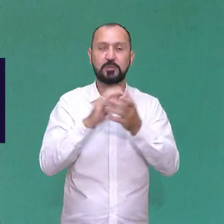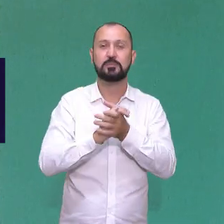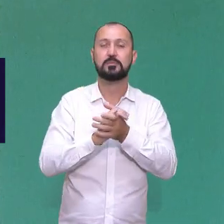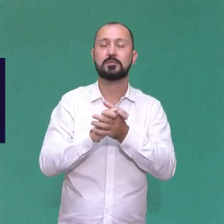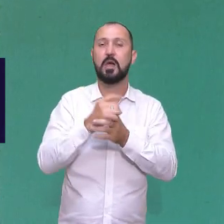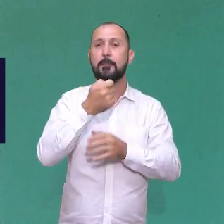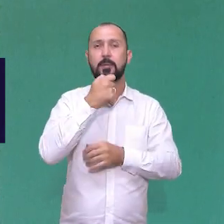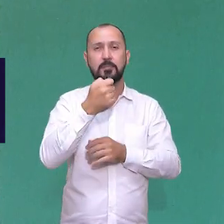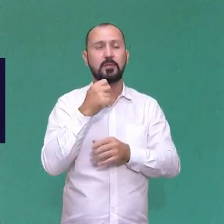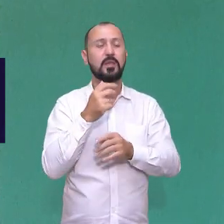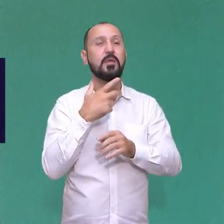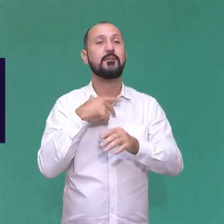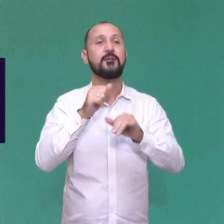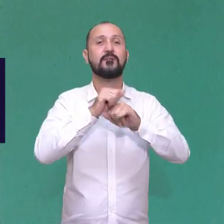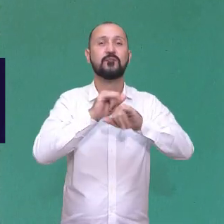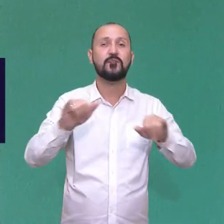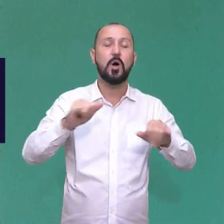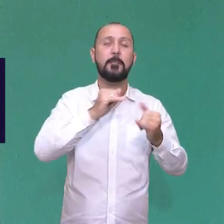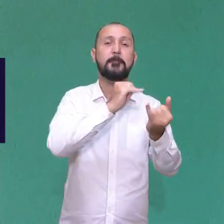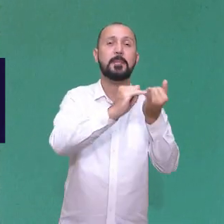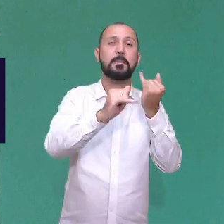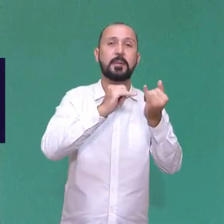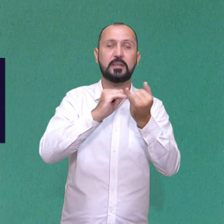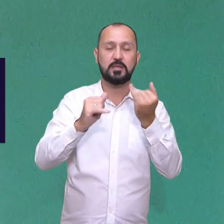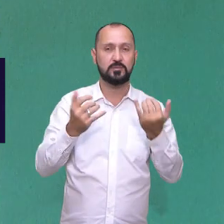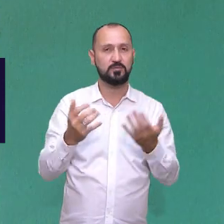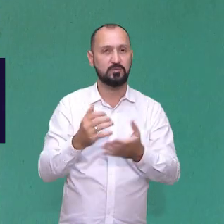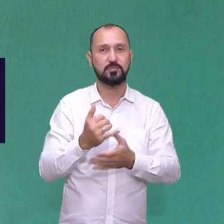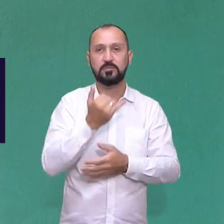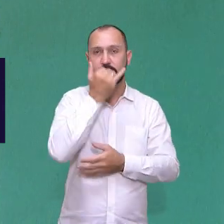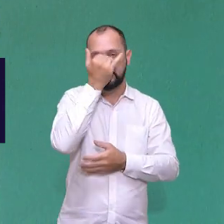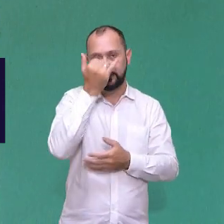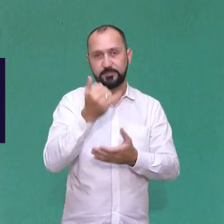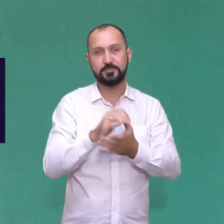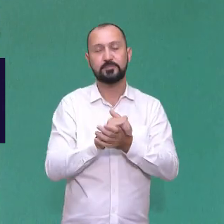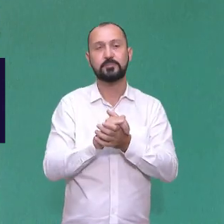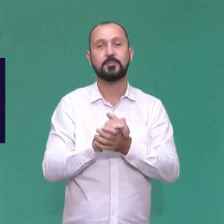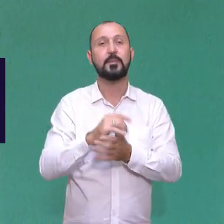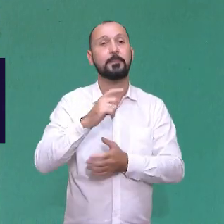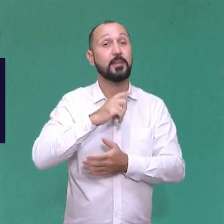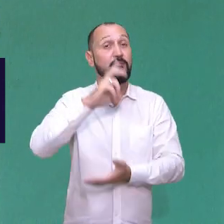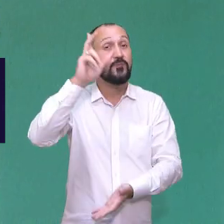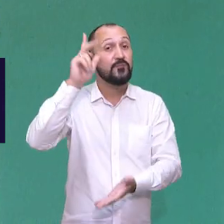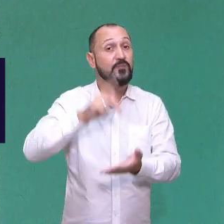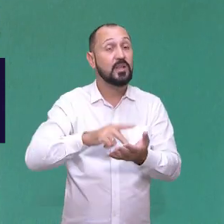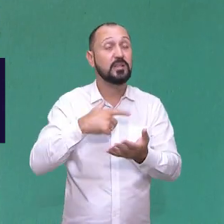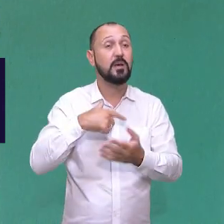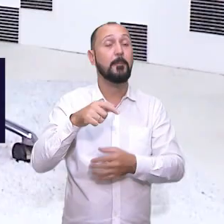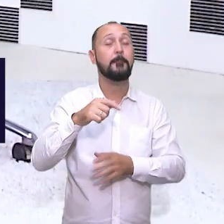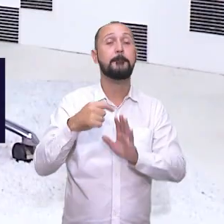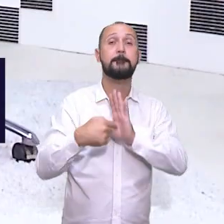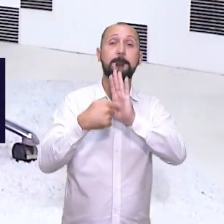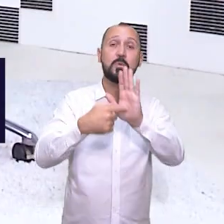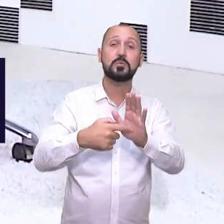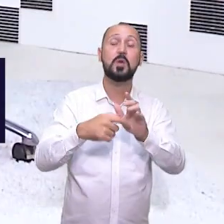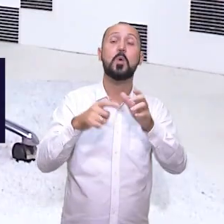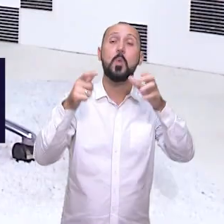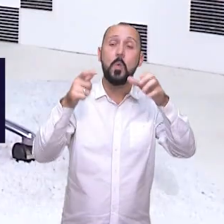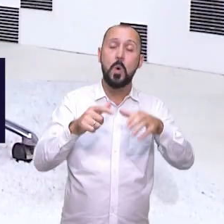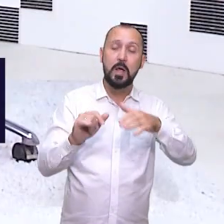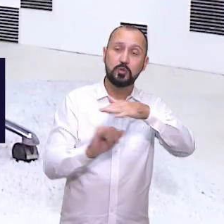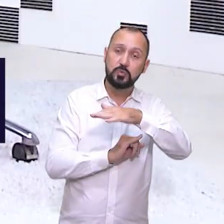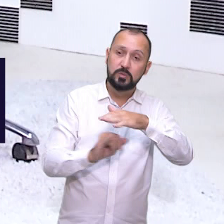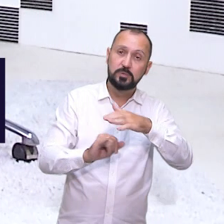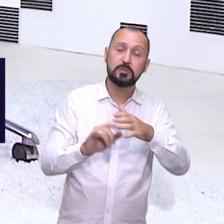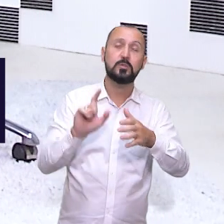da vida ou pela mídia tradicional, que muitas vezes também dá informação pela metade, infelizmente, mas sim você